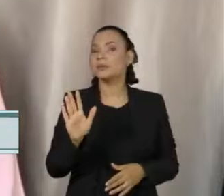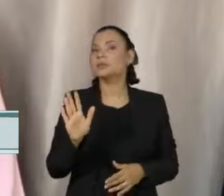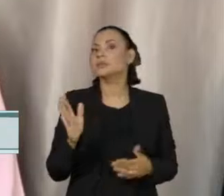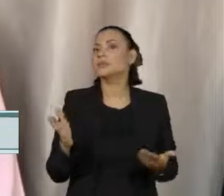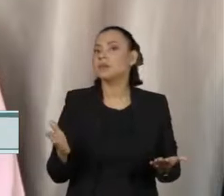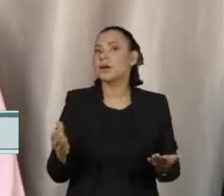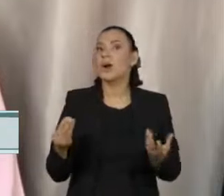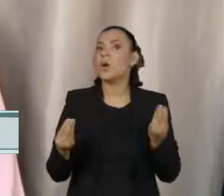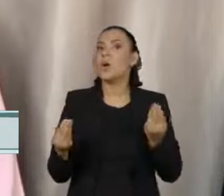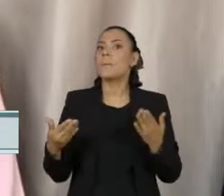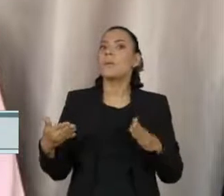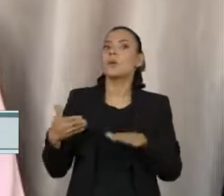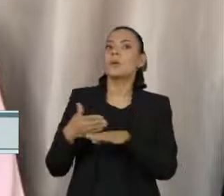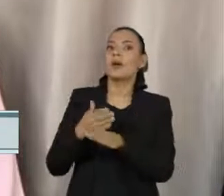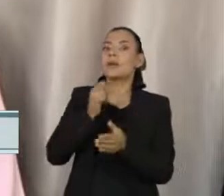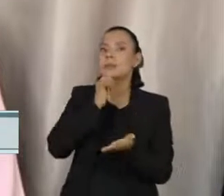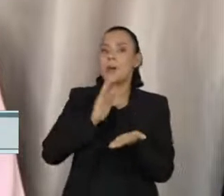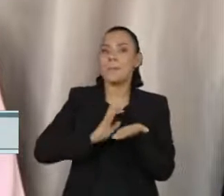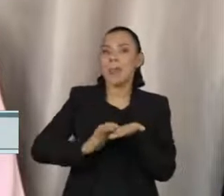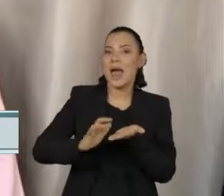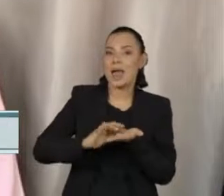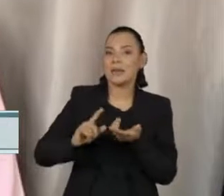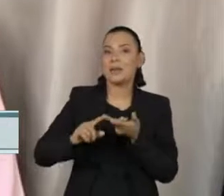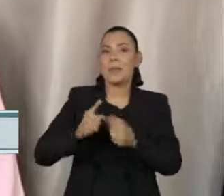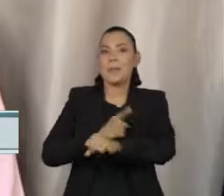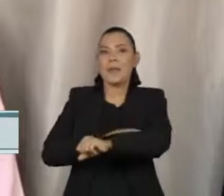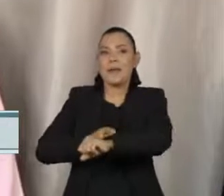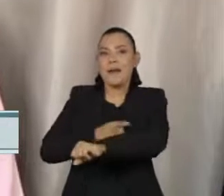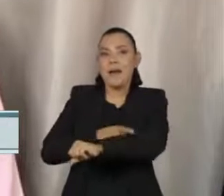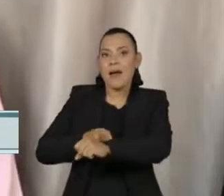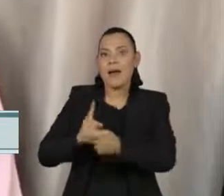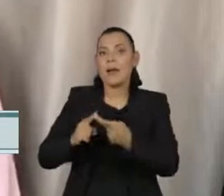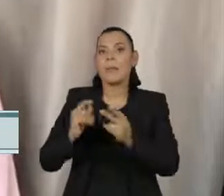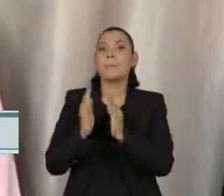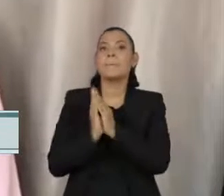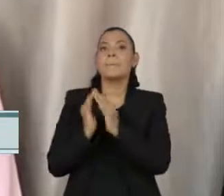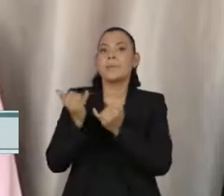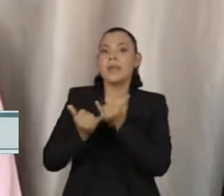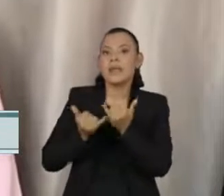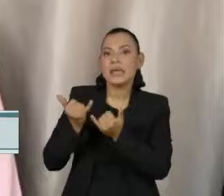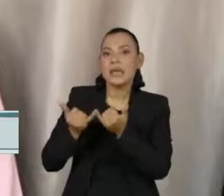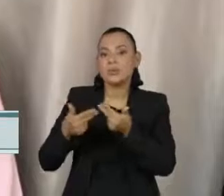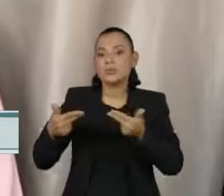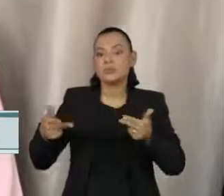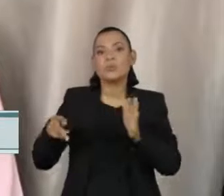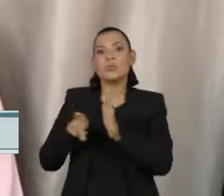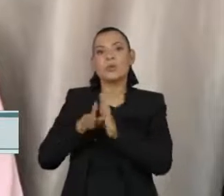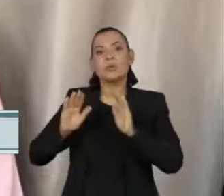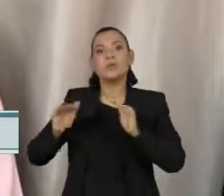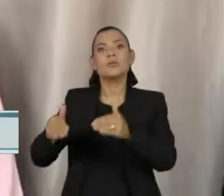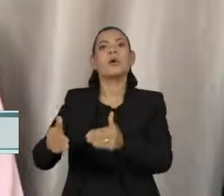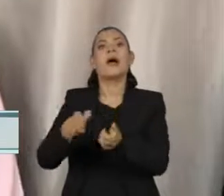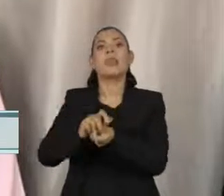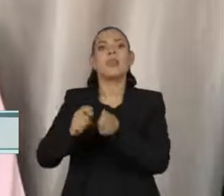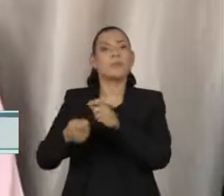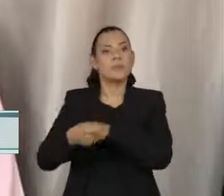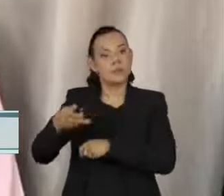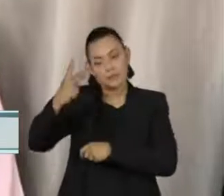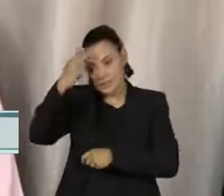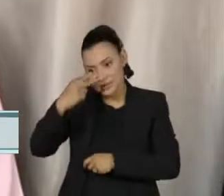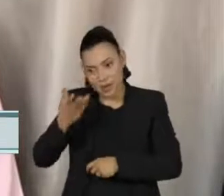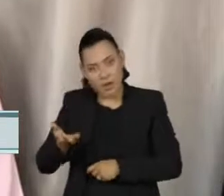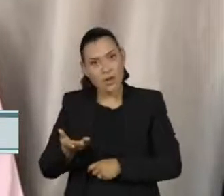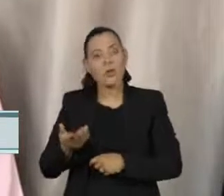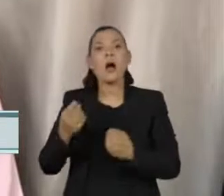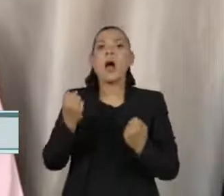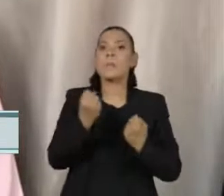o acesso ao braille, o acesso à bengala, o acesso a brinquedos educativos, brinquedos adaptados, o apoio